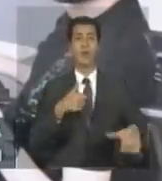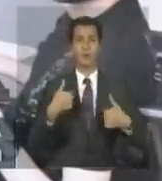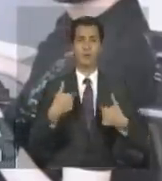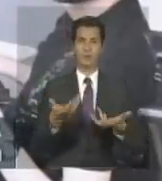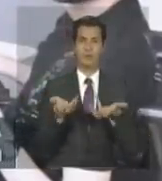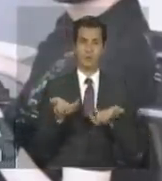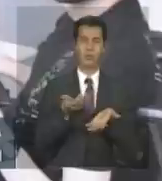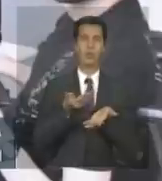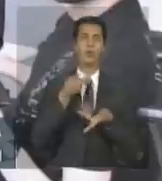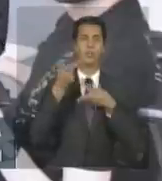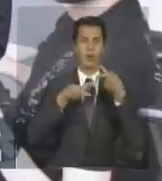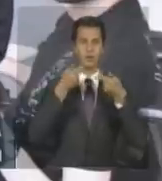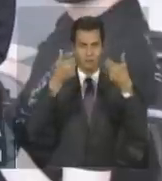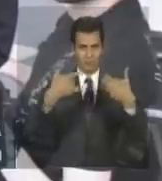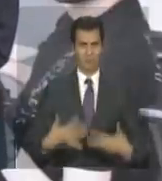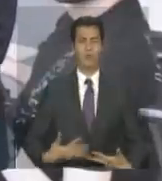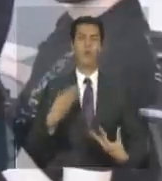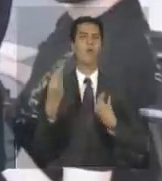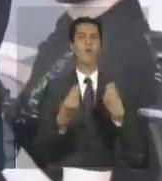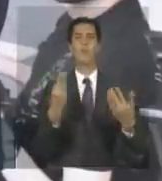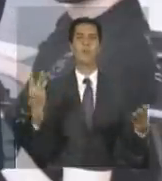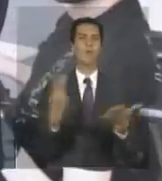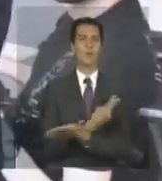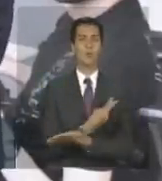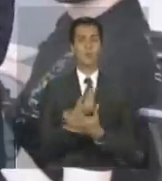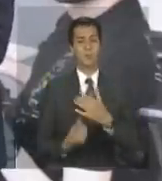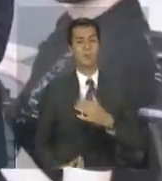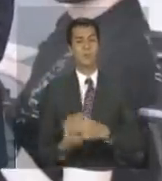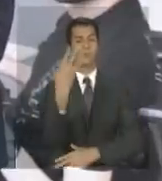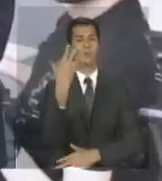programa, que só foi conhecido